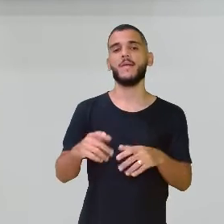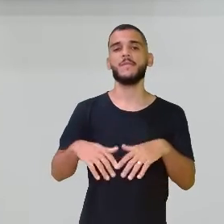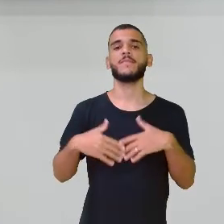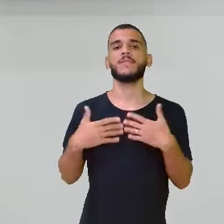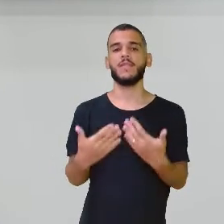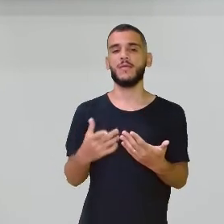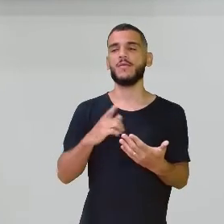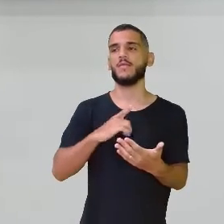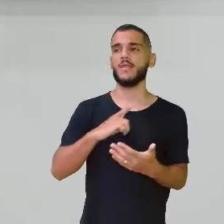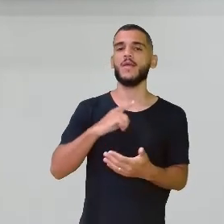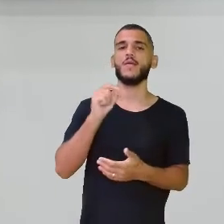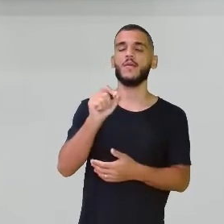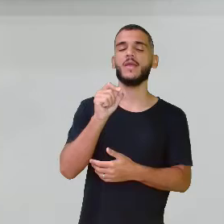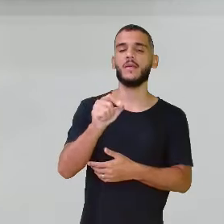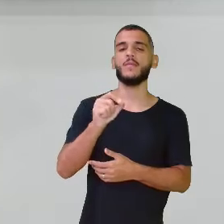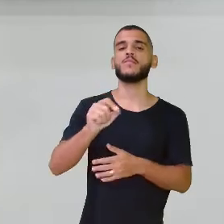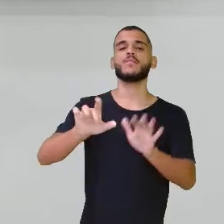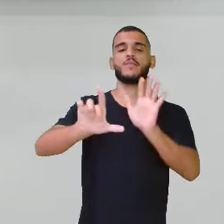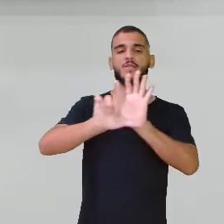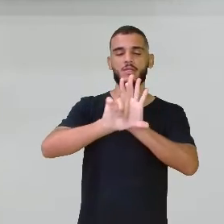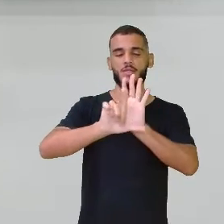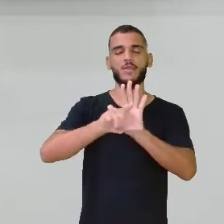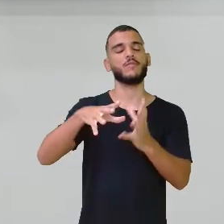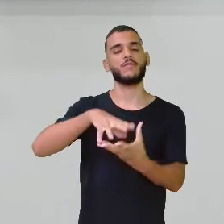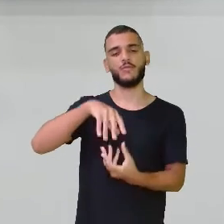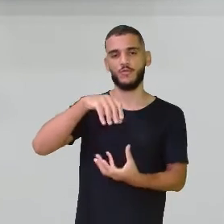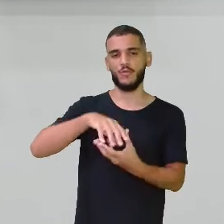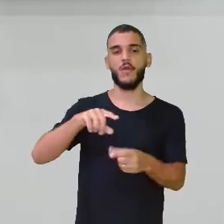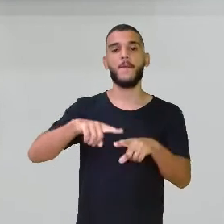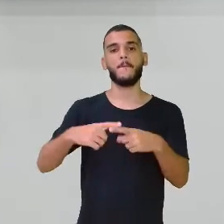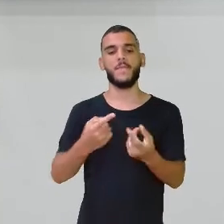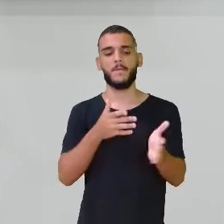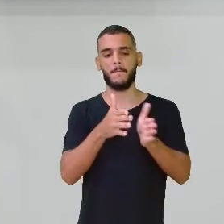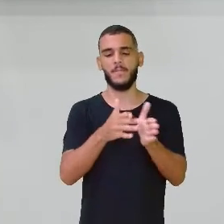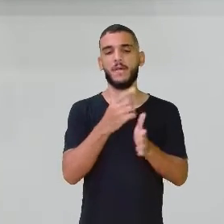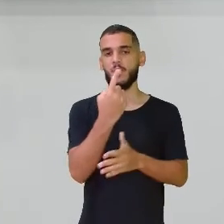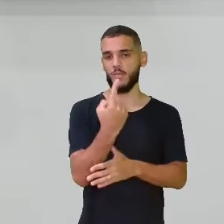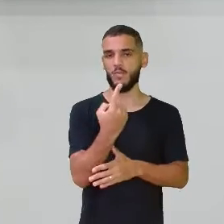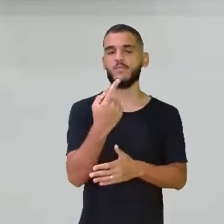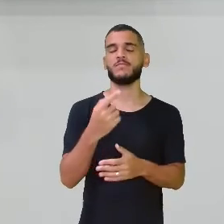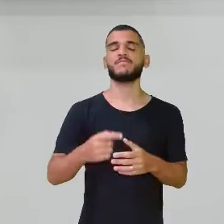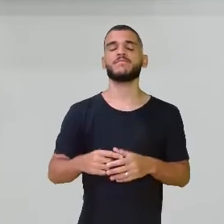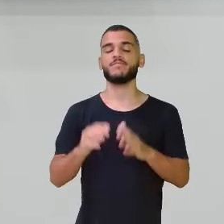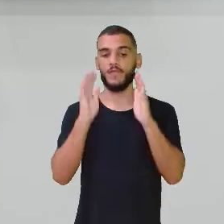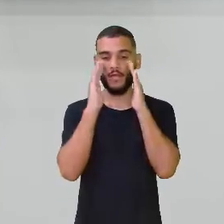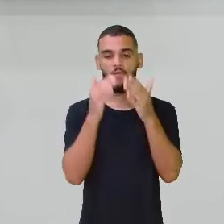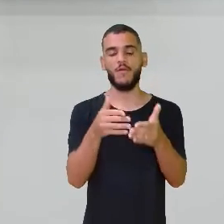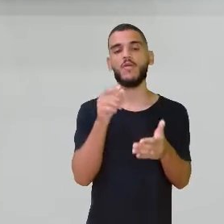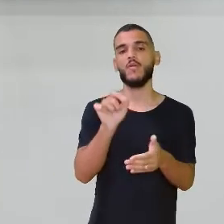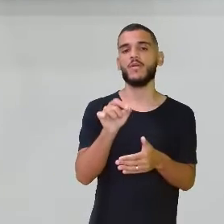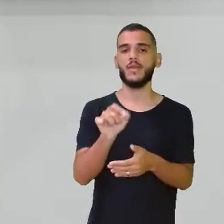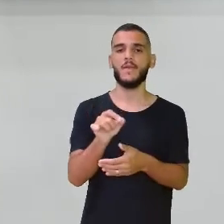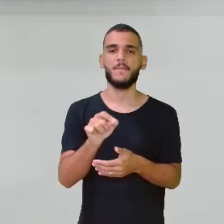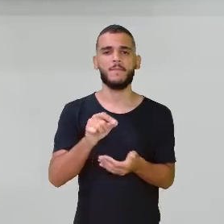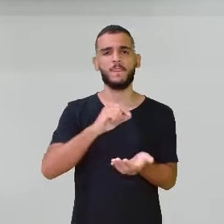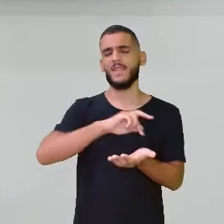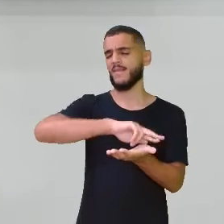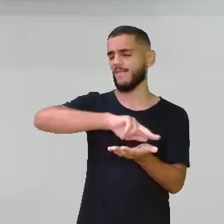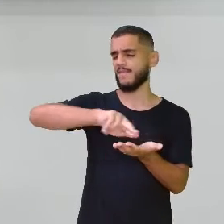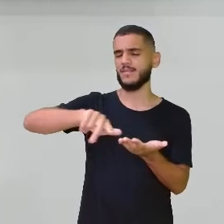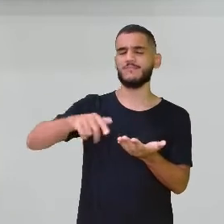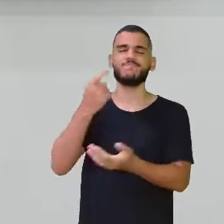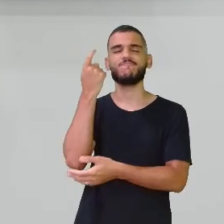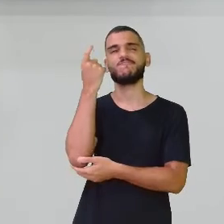esse estatuto, mas nesse módulo 1, aqui com vocês, a gente traz coisas para